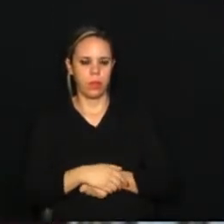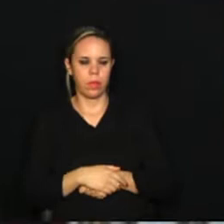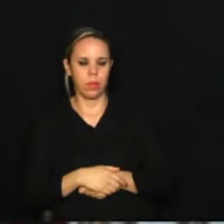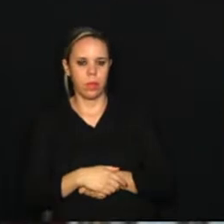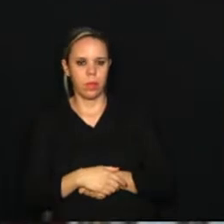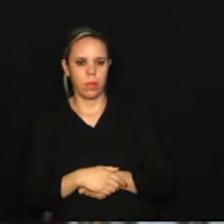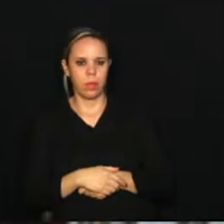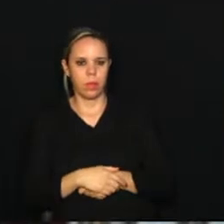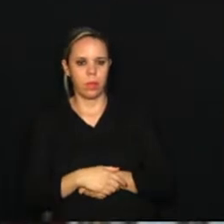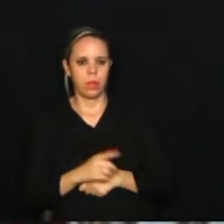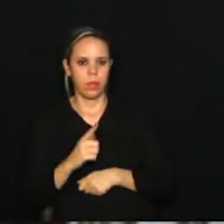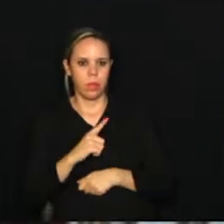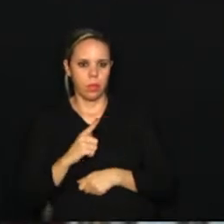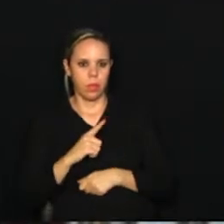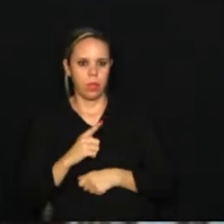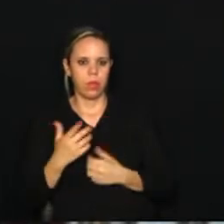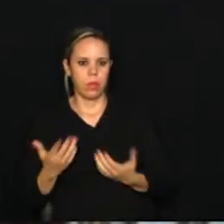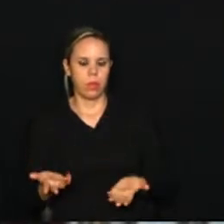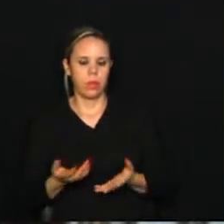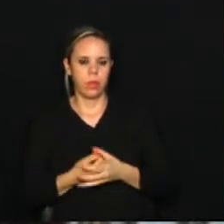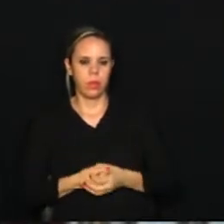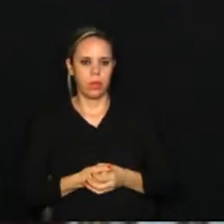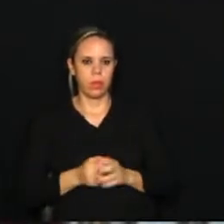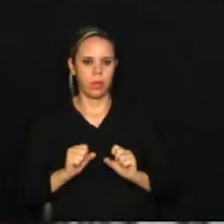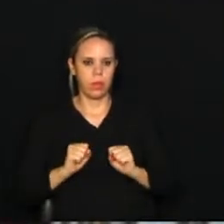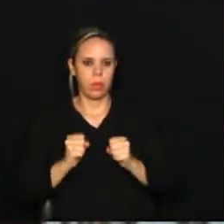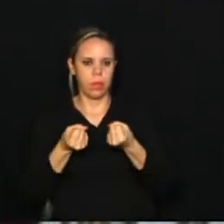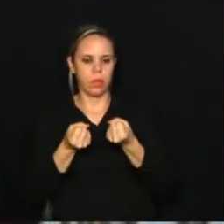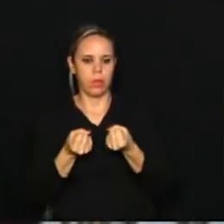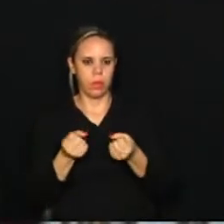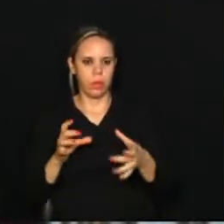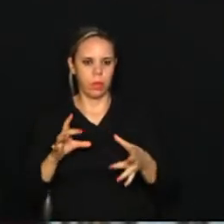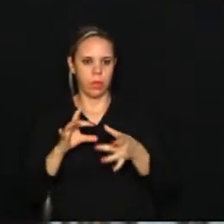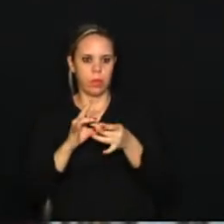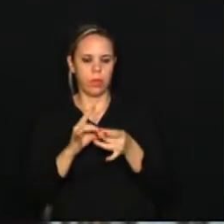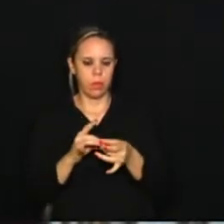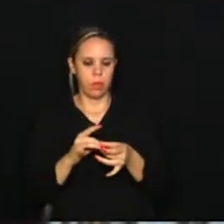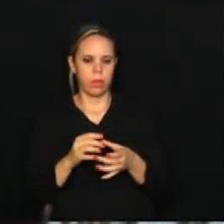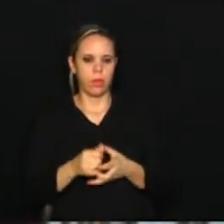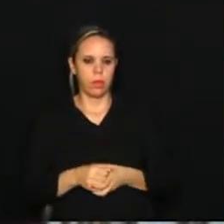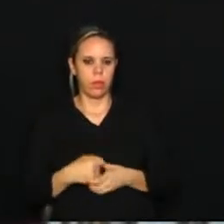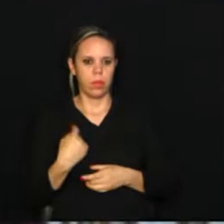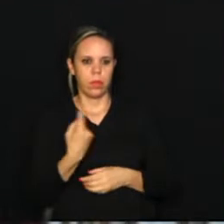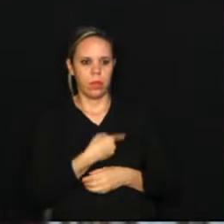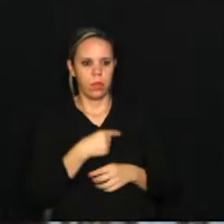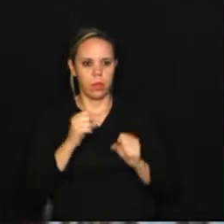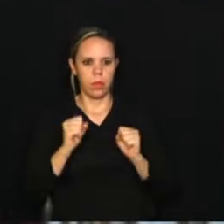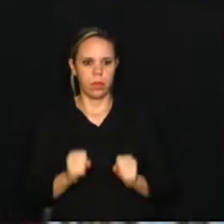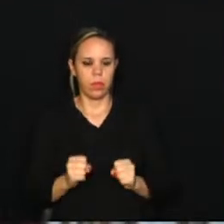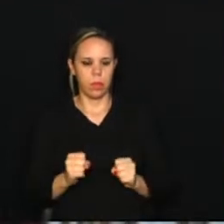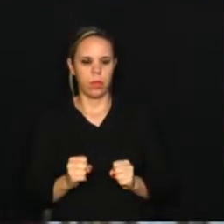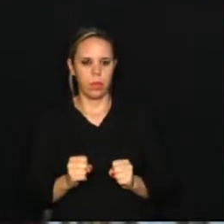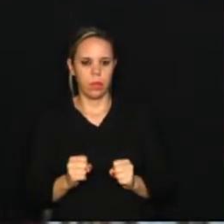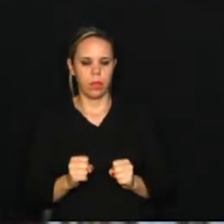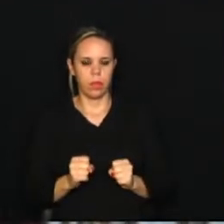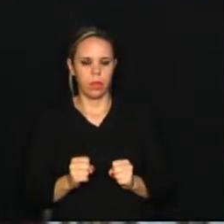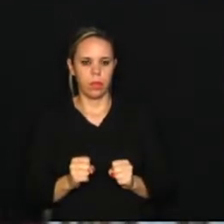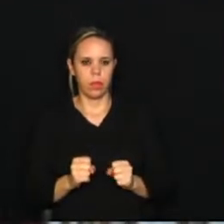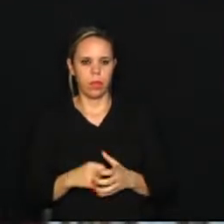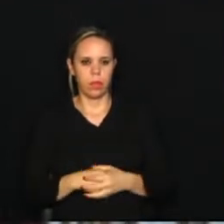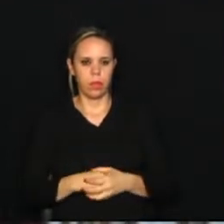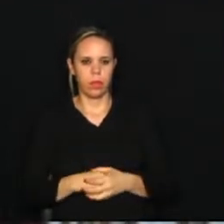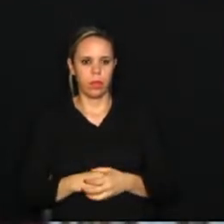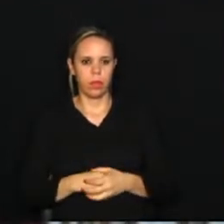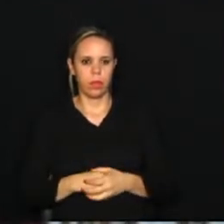houve um esforço conjunto para que nós pudéssemos estabelecer